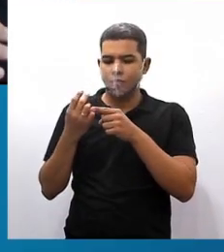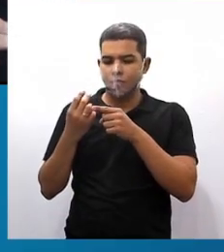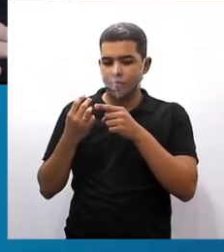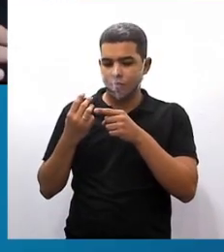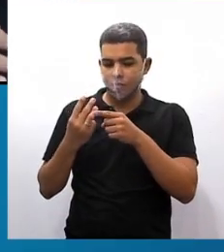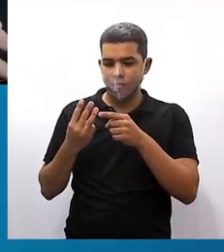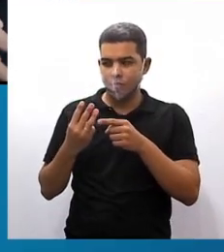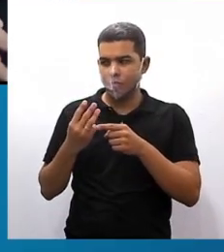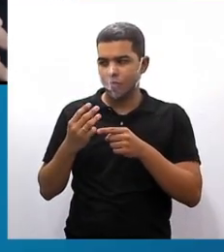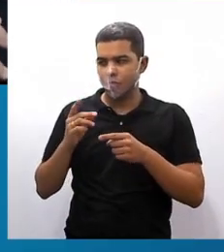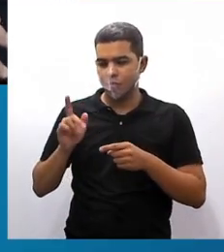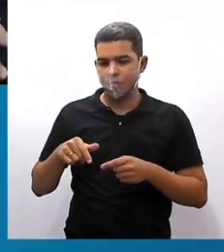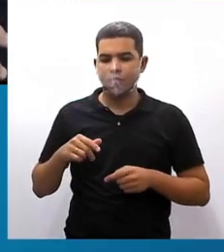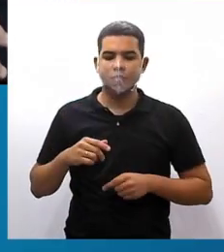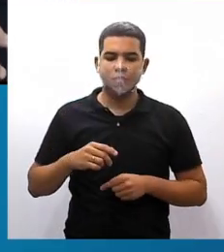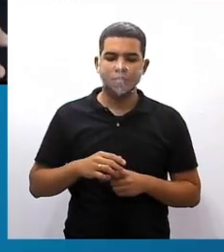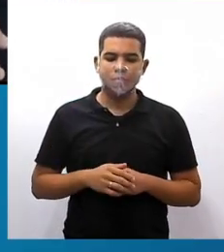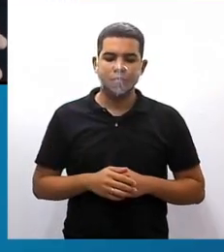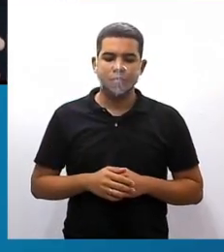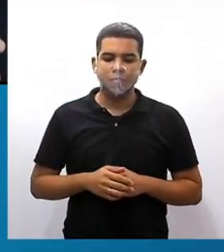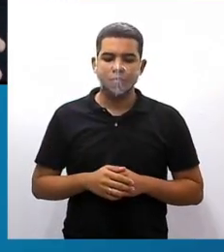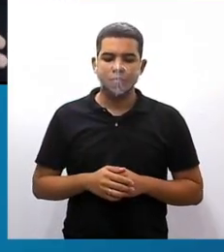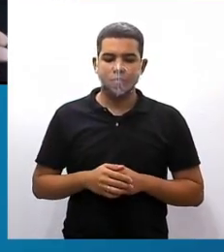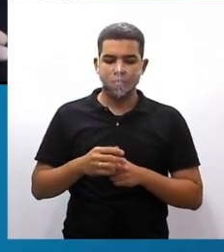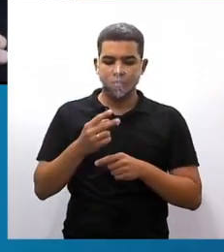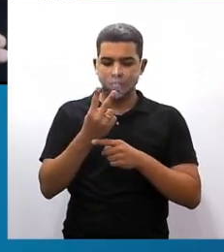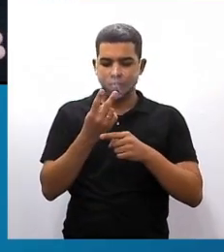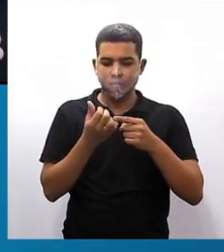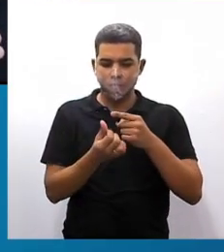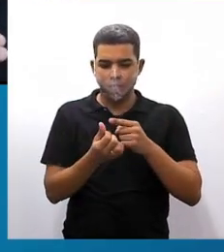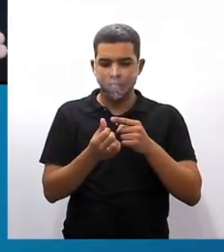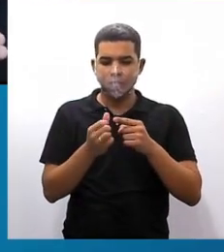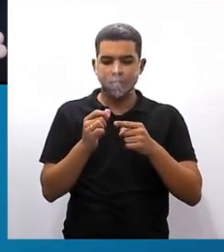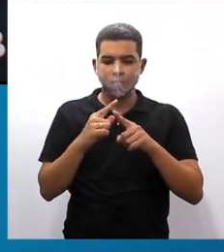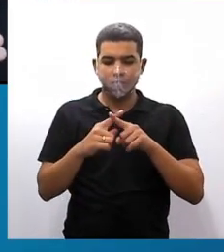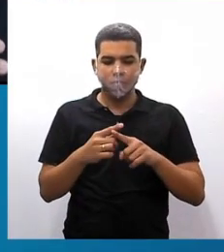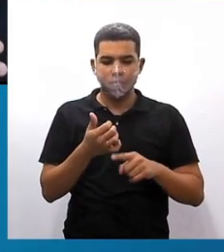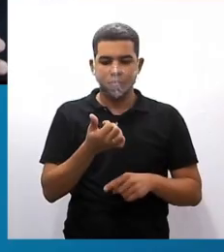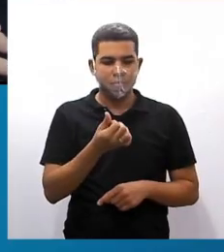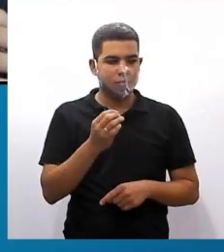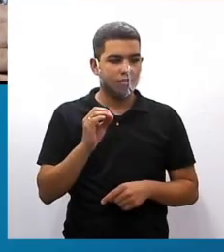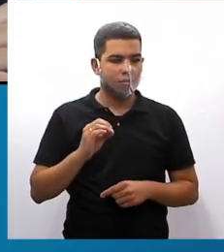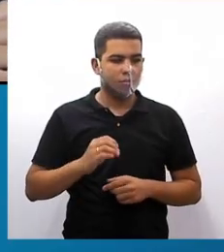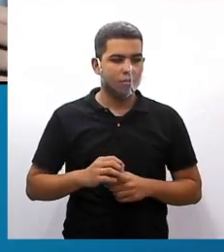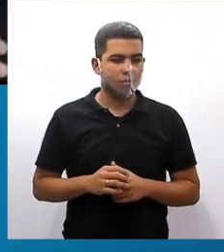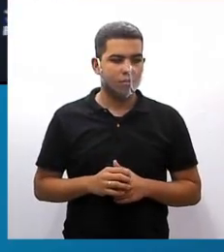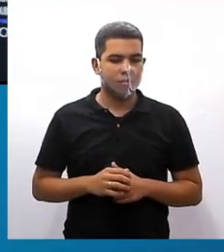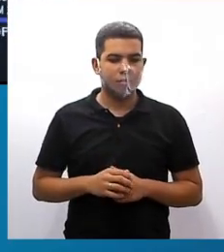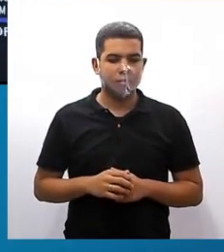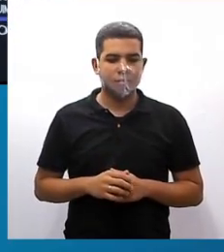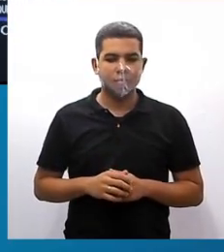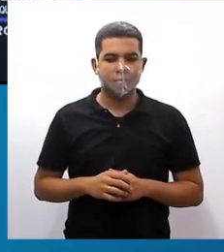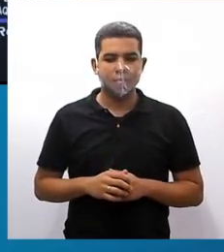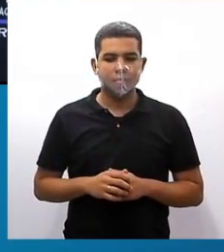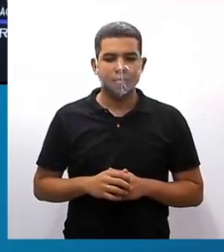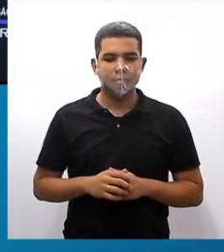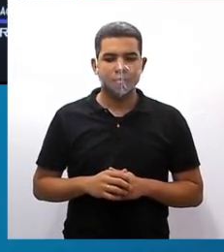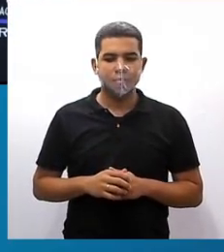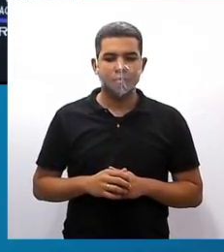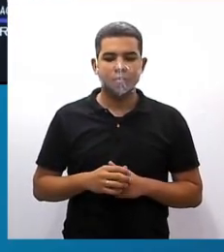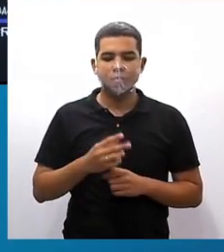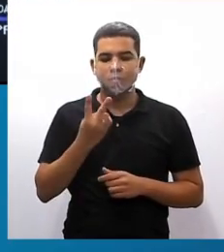de 60. E depois você vai multiplicar 2 vezes 5, ó, nesse caso 2